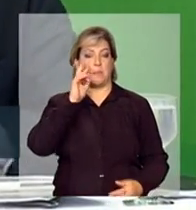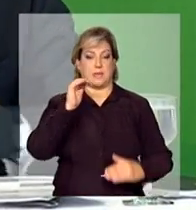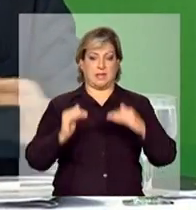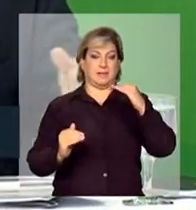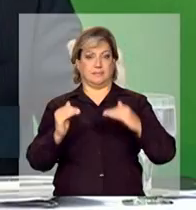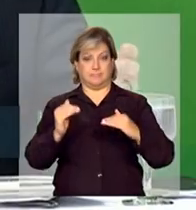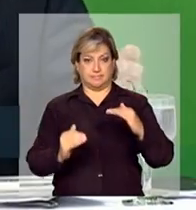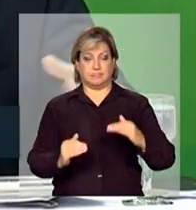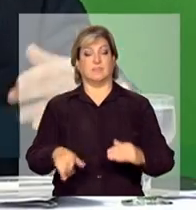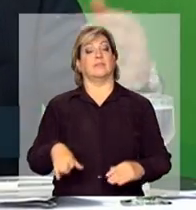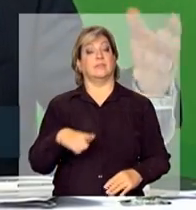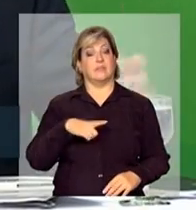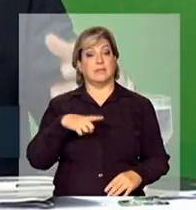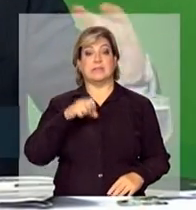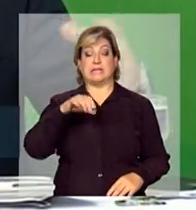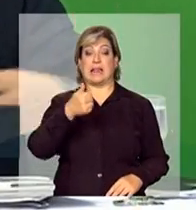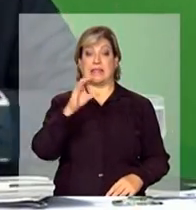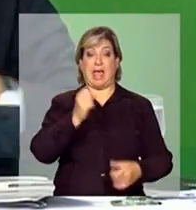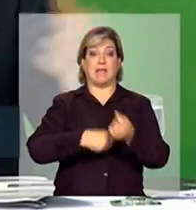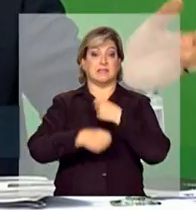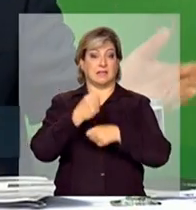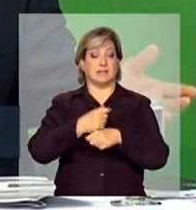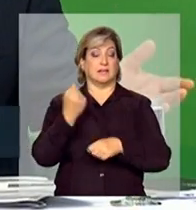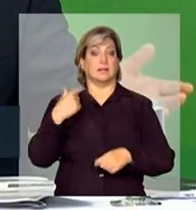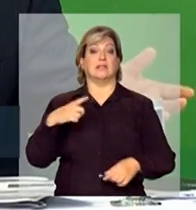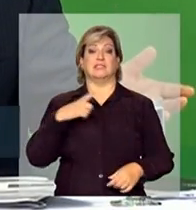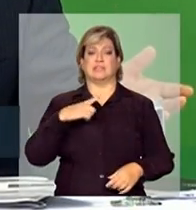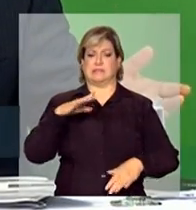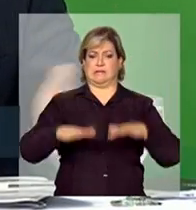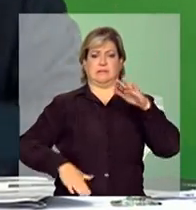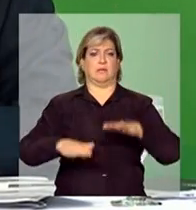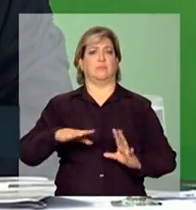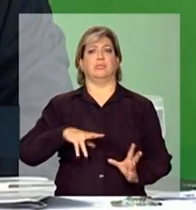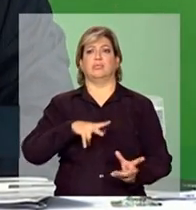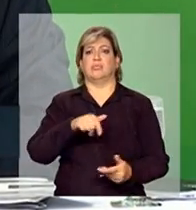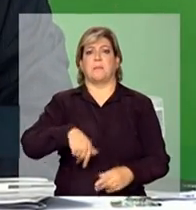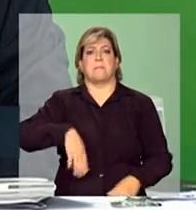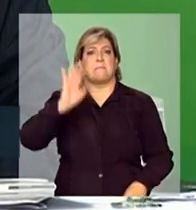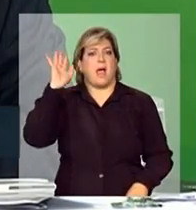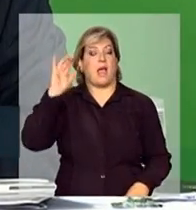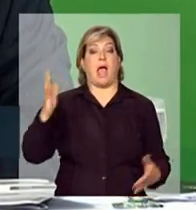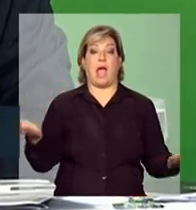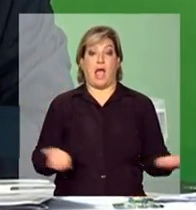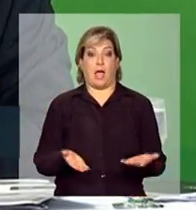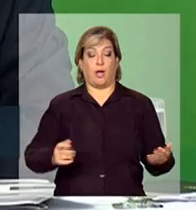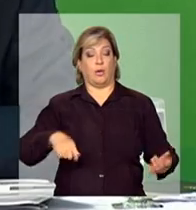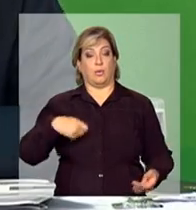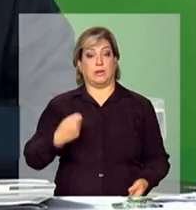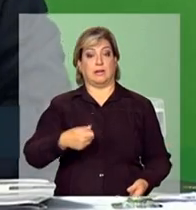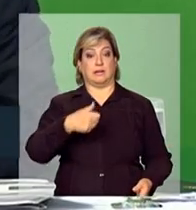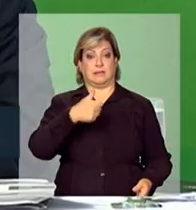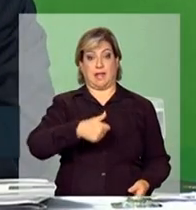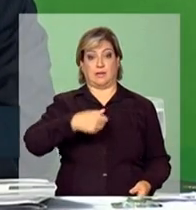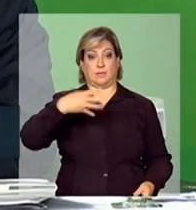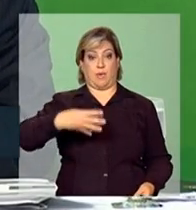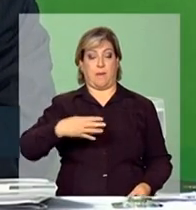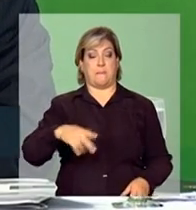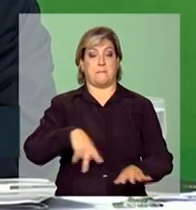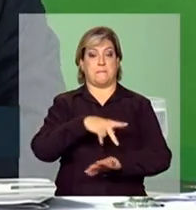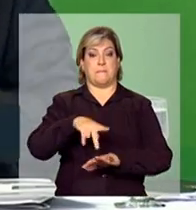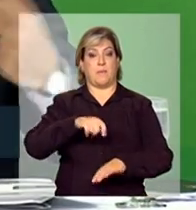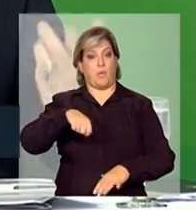desigualdade Sim há 10 anos atrás nós éramos os países mais desiguais do mundo hoje nós temos o 14º país que mais reduziu a